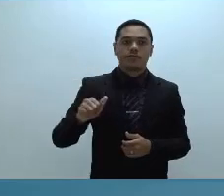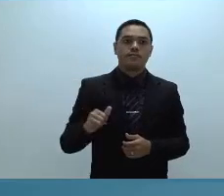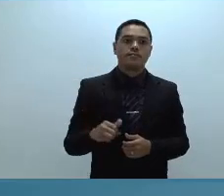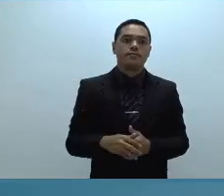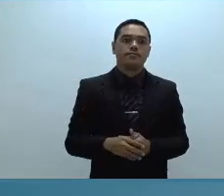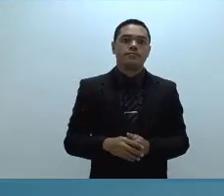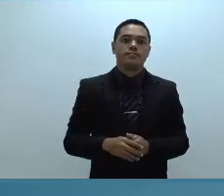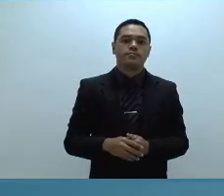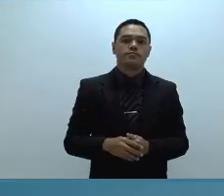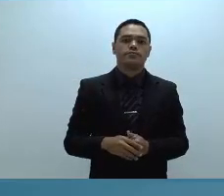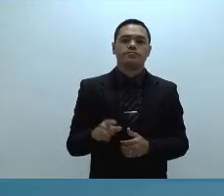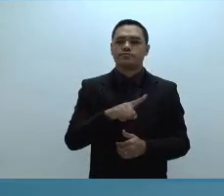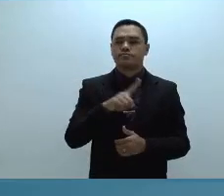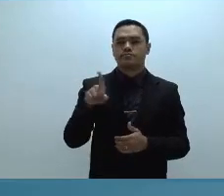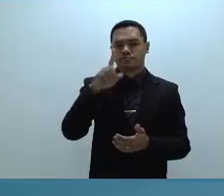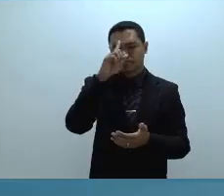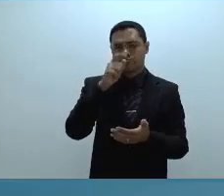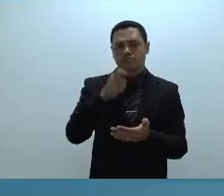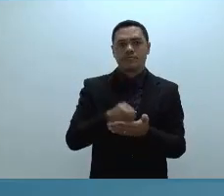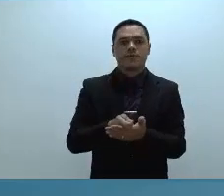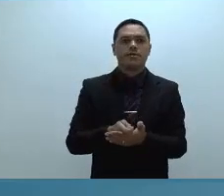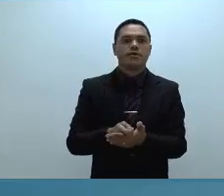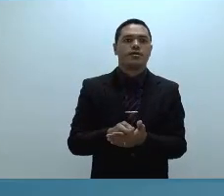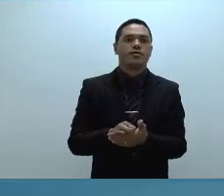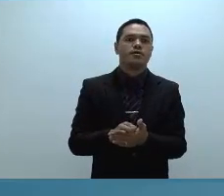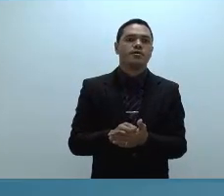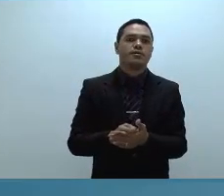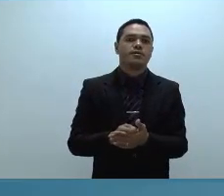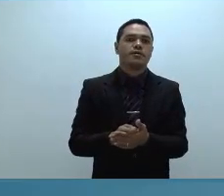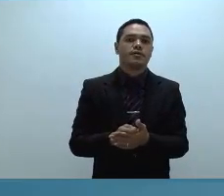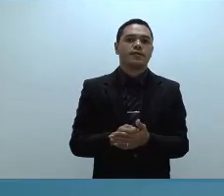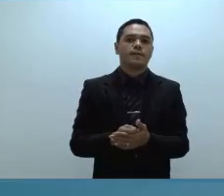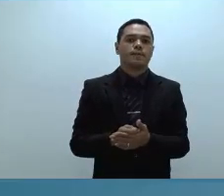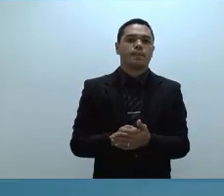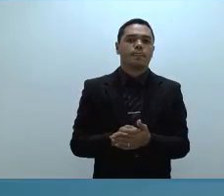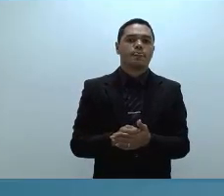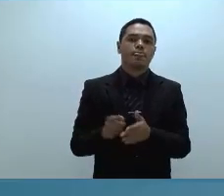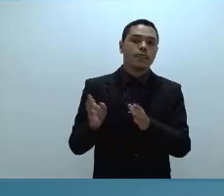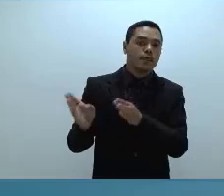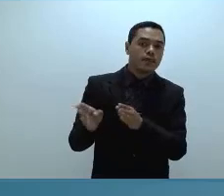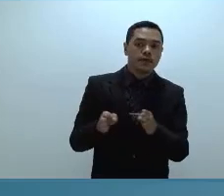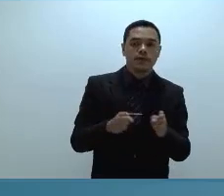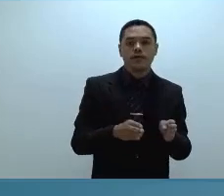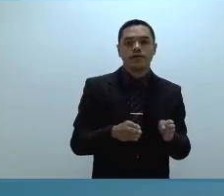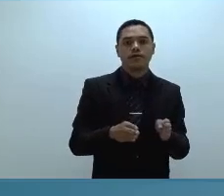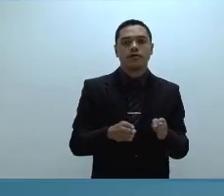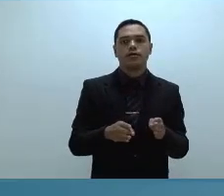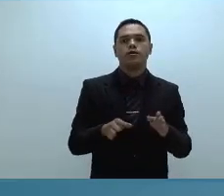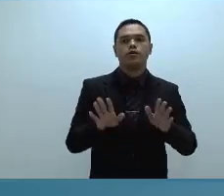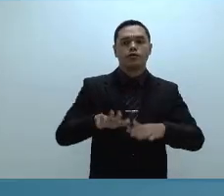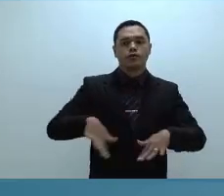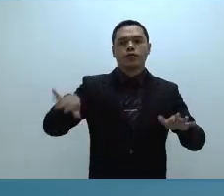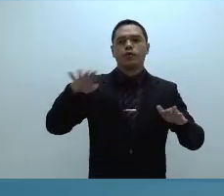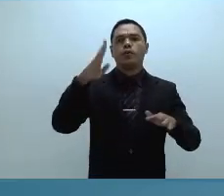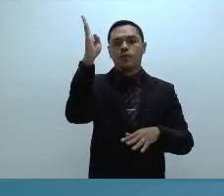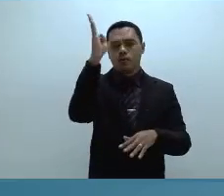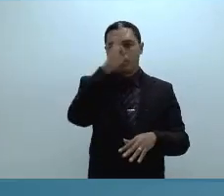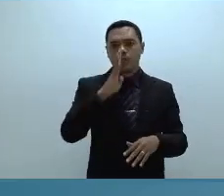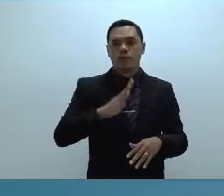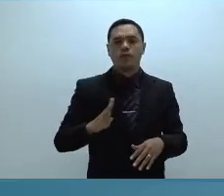aduziu o seguinte: de acordo com a sistemática jurídica adotada pelo nosso país,